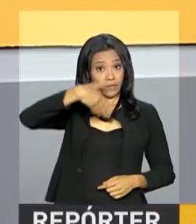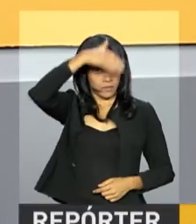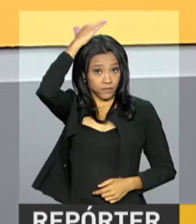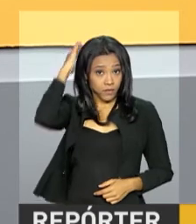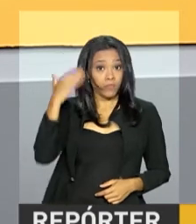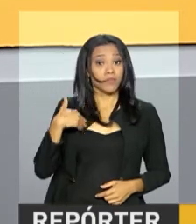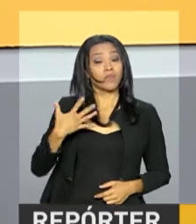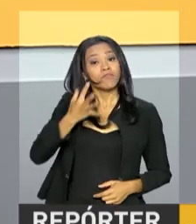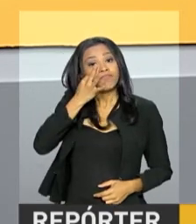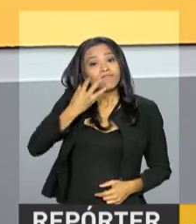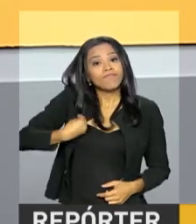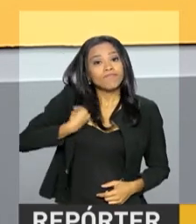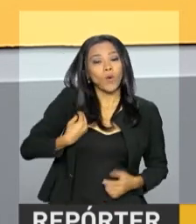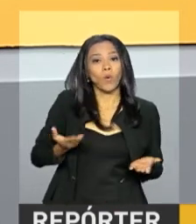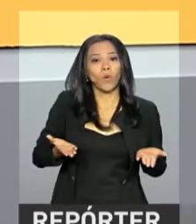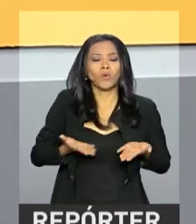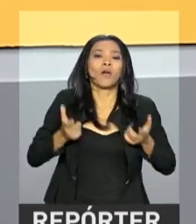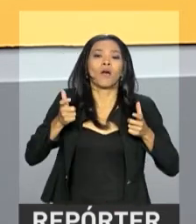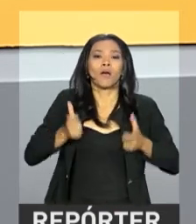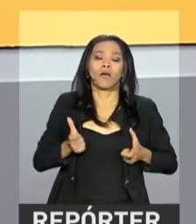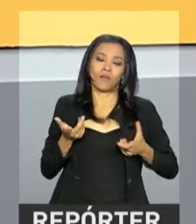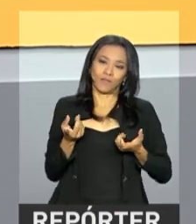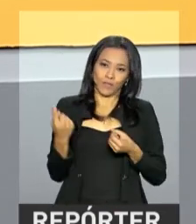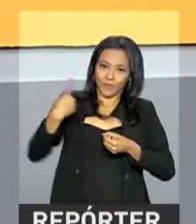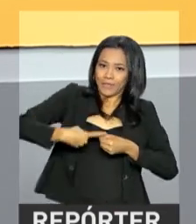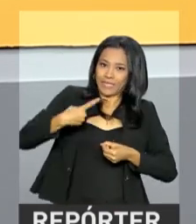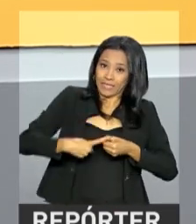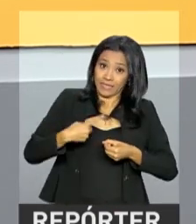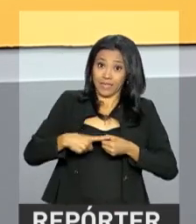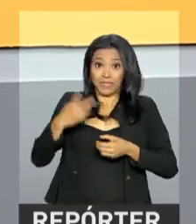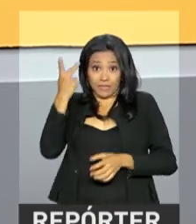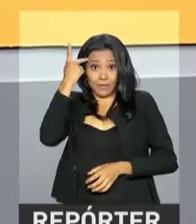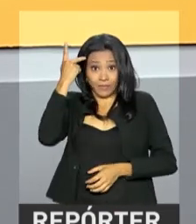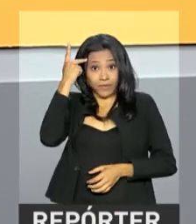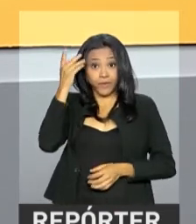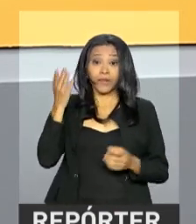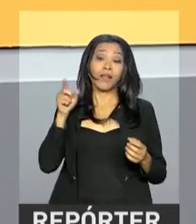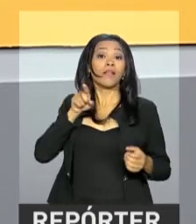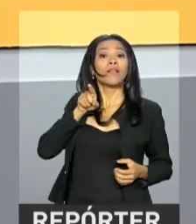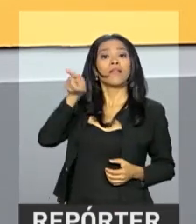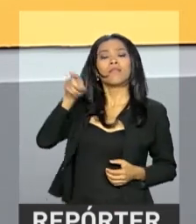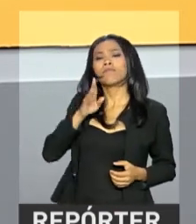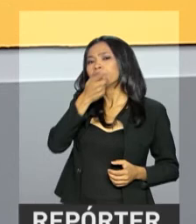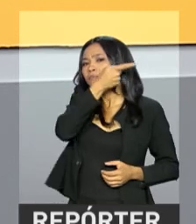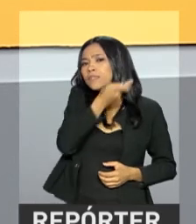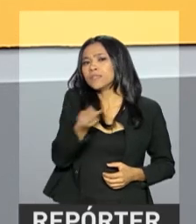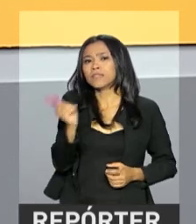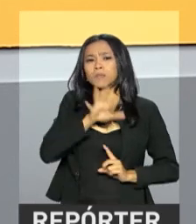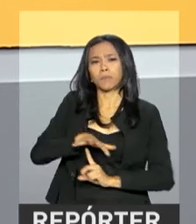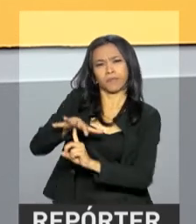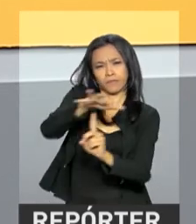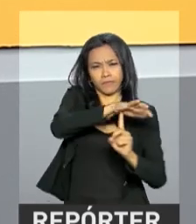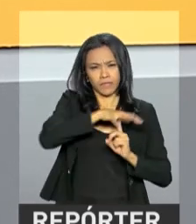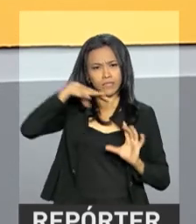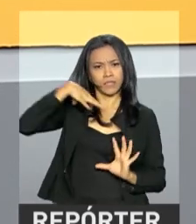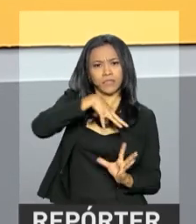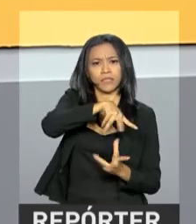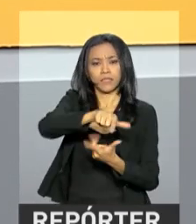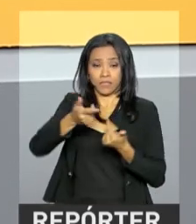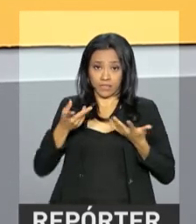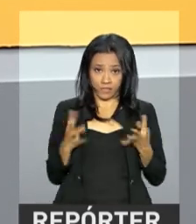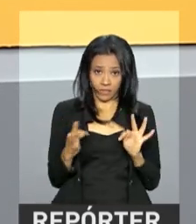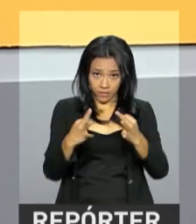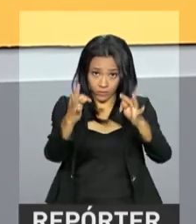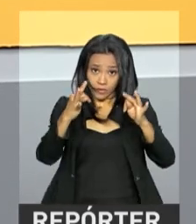está em ribeirão preto interior de são paulo onde visita à feira internacional de tecnologia agrícola em